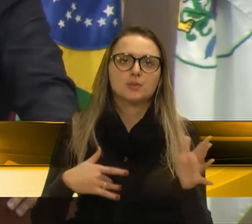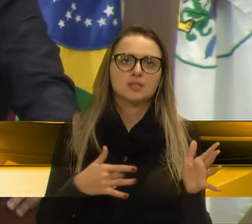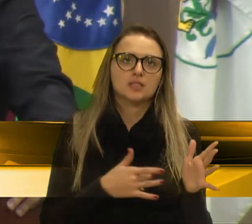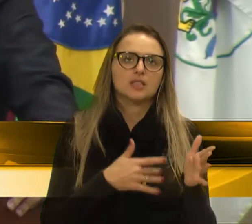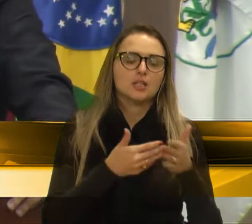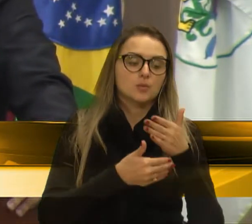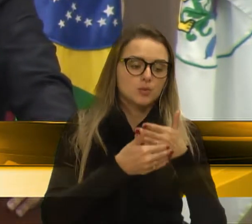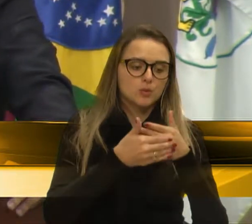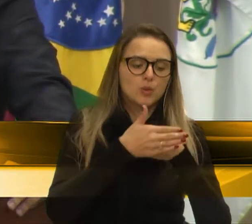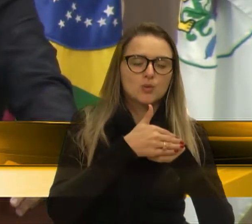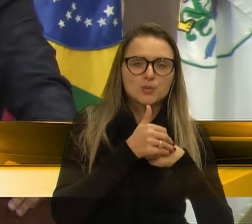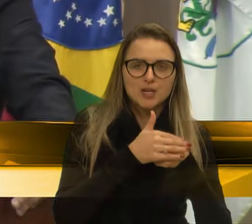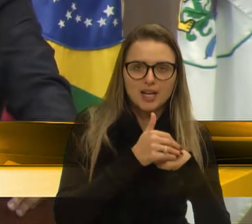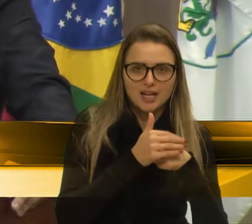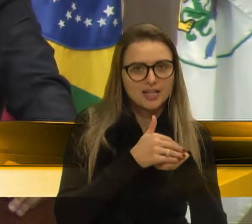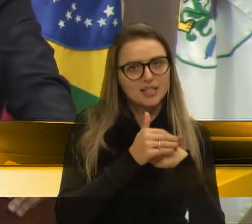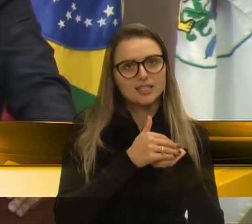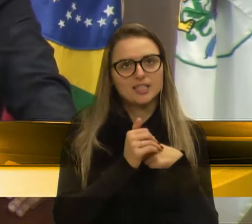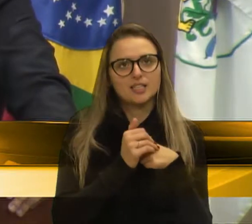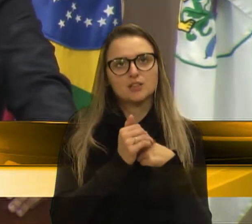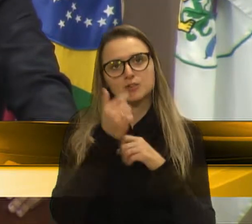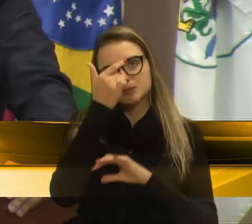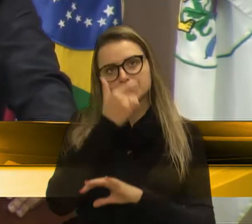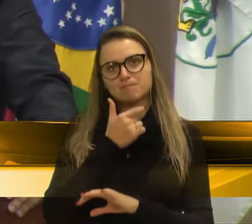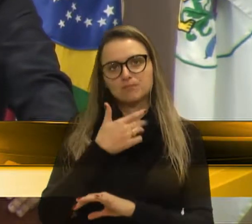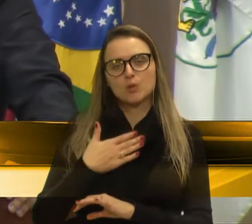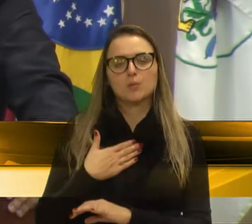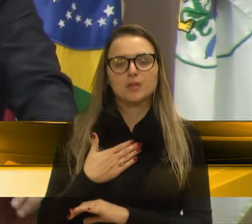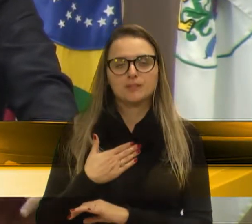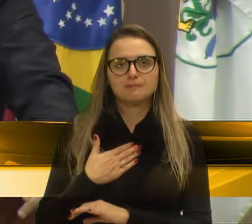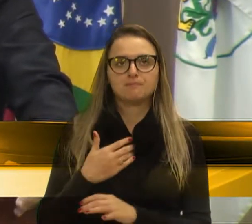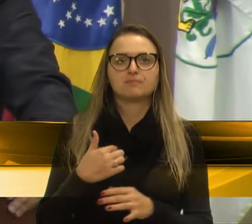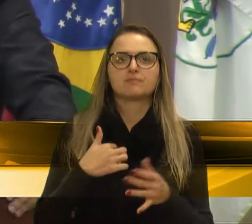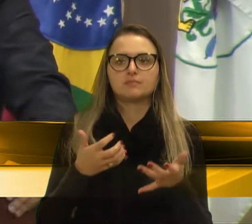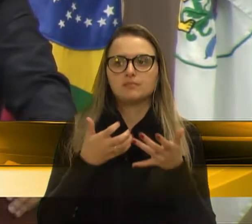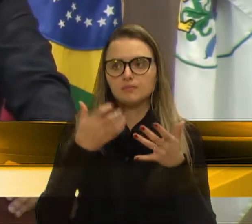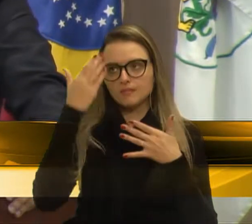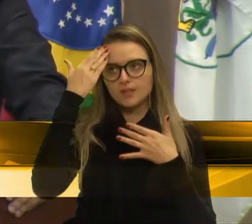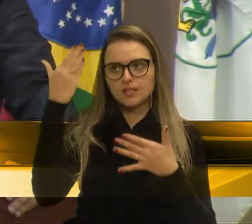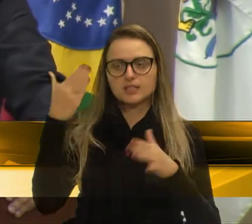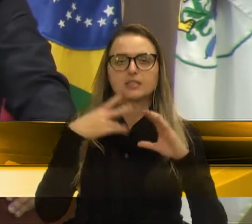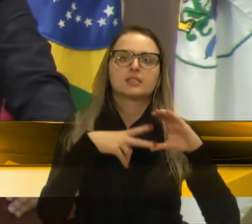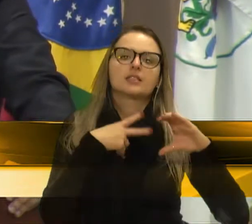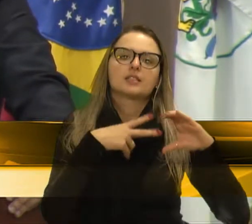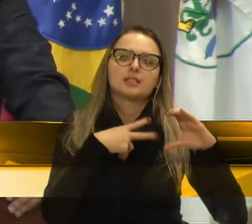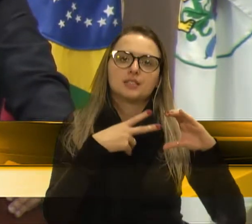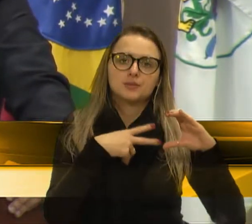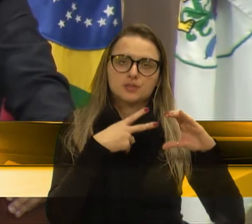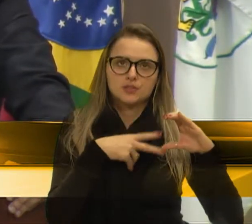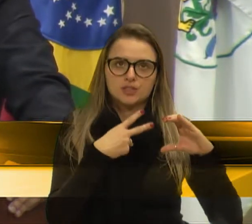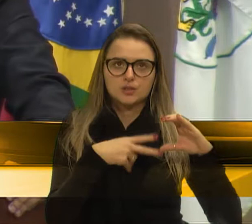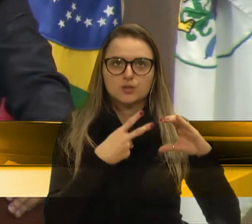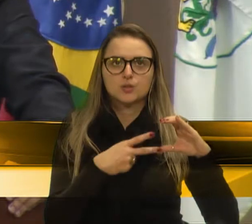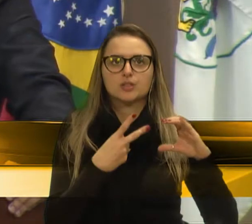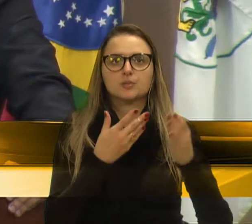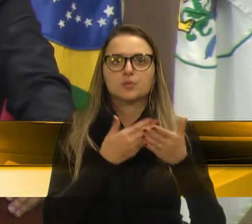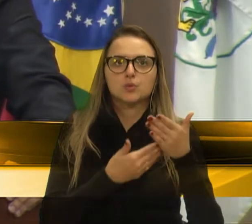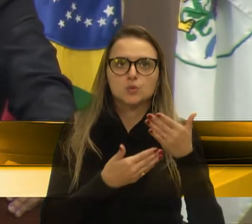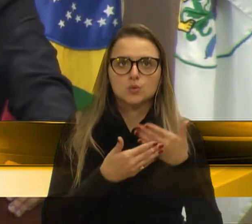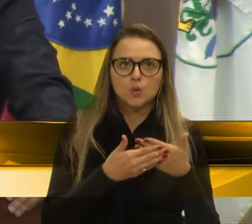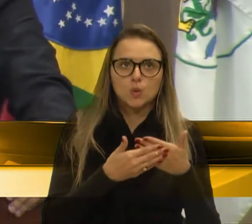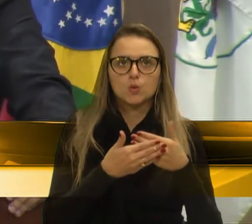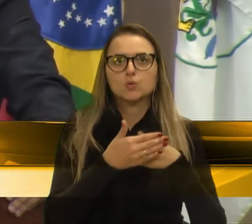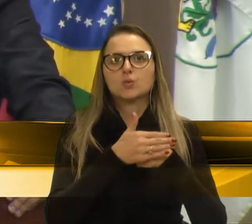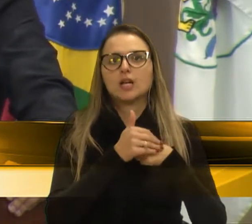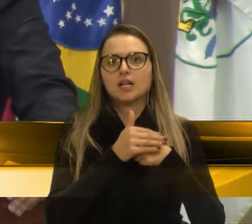carinho sempre muito presente à minha pessoa. Queria agradecer à Câmara de Vereadores pela elegância de voltar